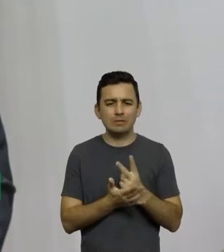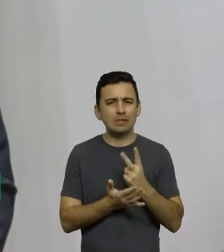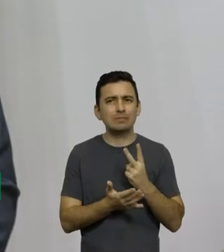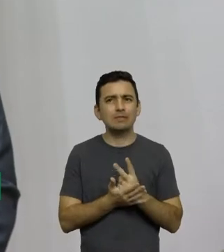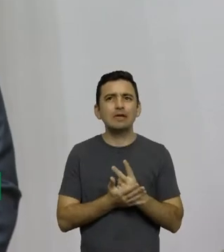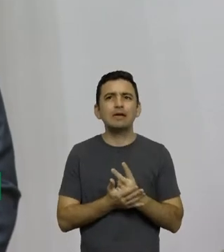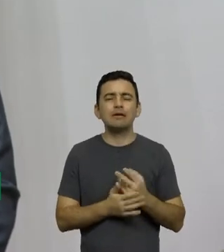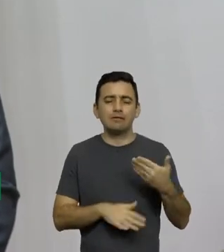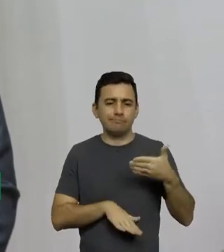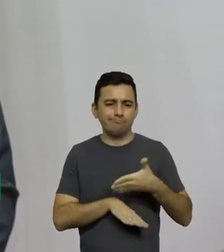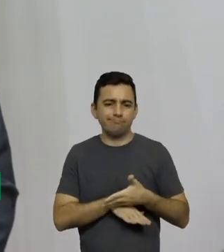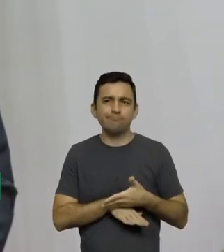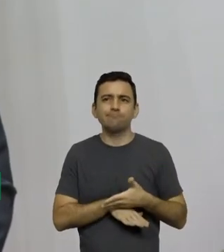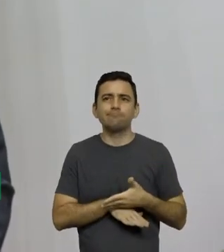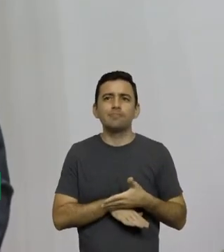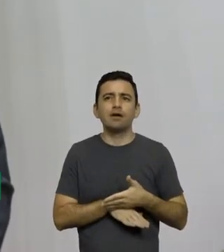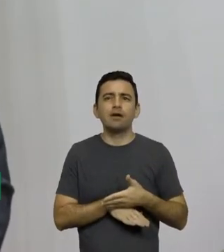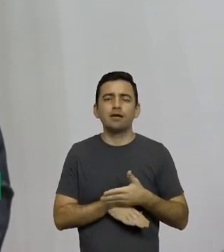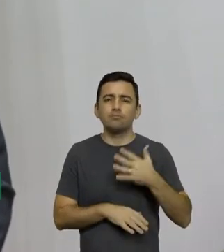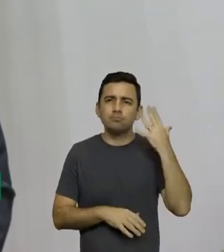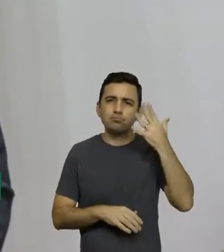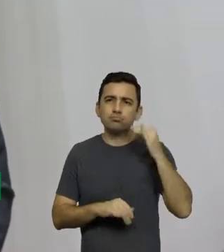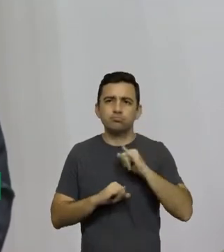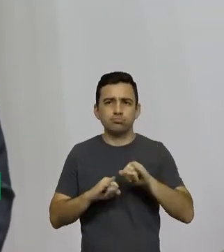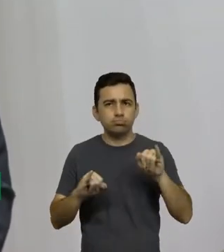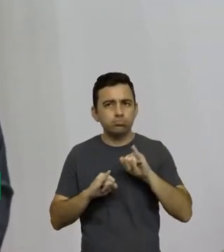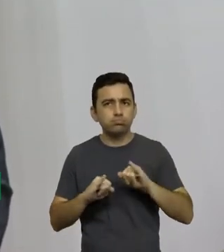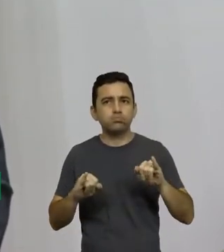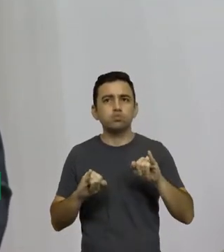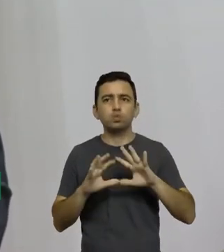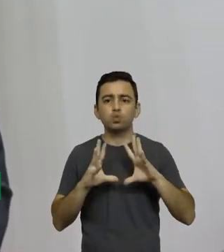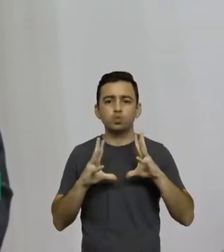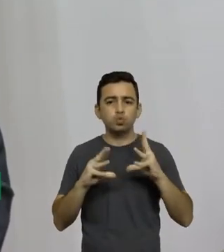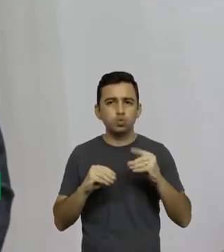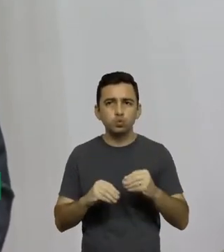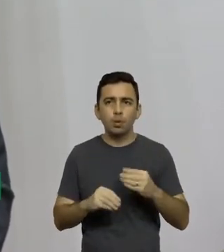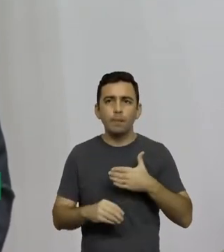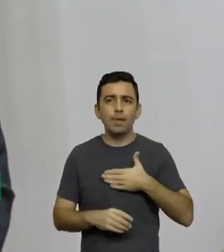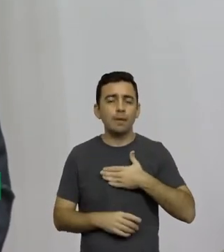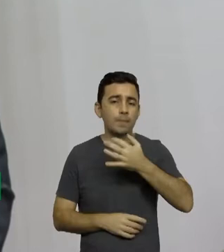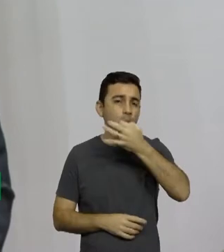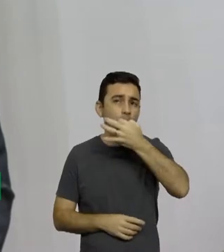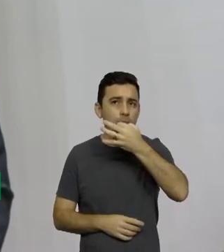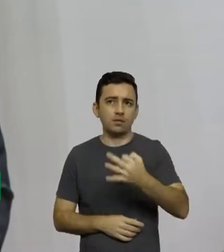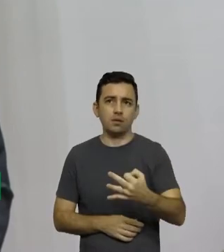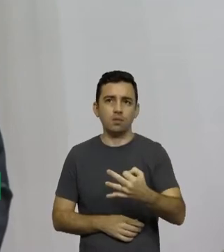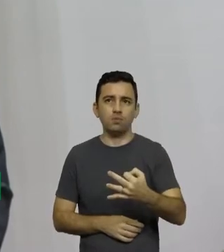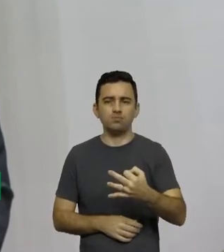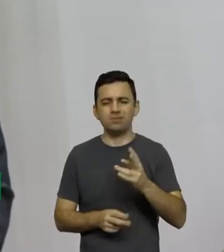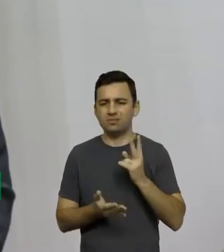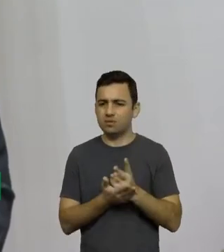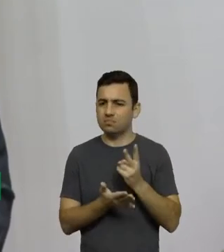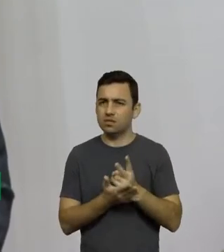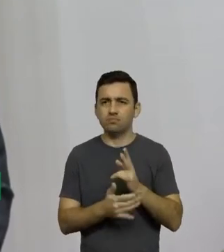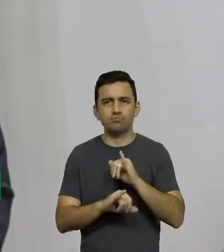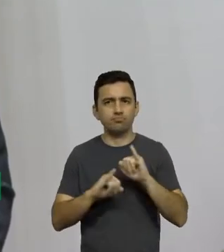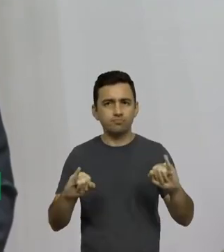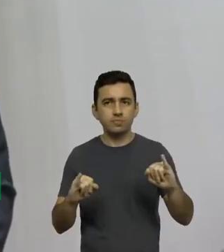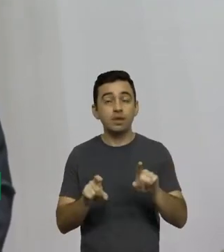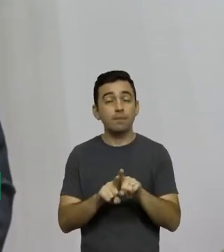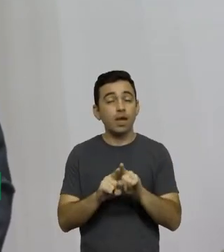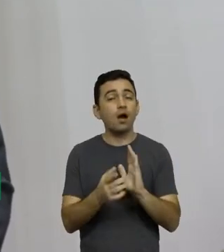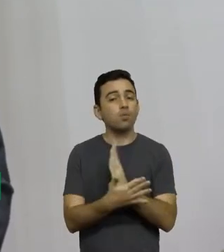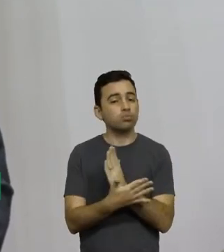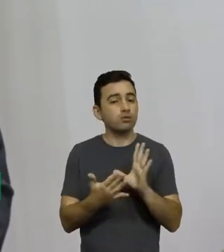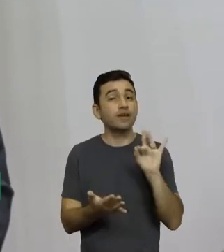para colocar à disposição dos meios de comunicação em massa a minha opinião em algumas coisas e também para relatar fatos.